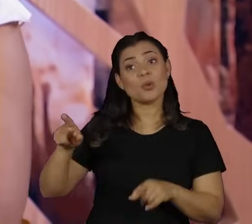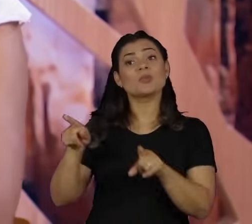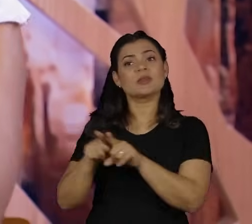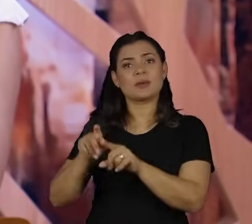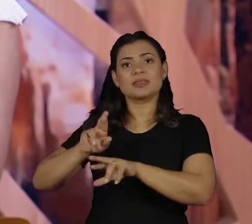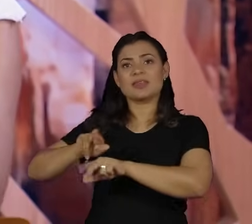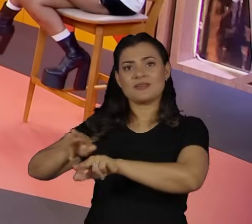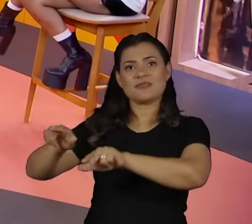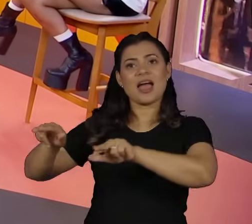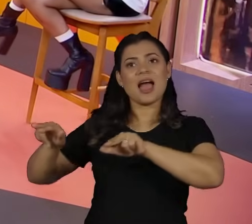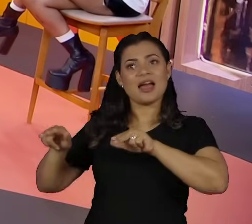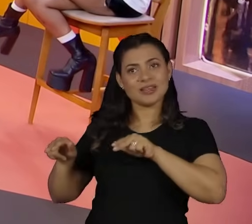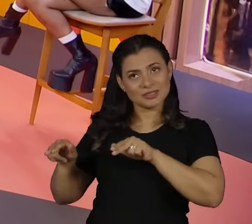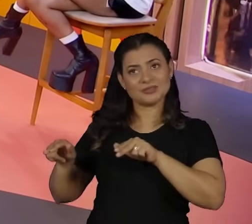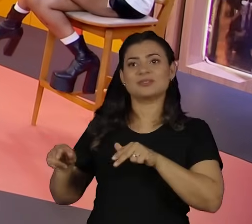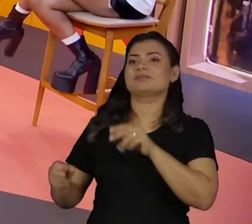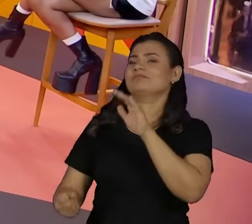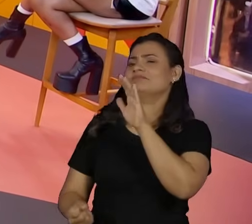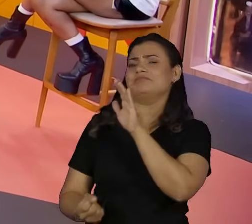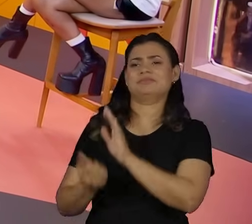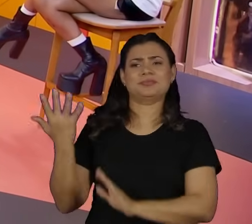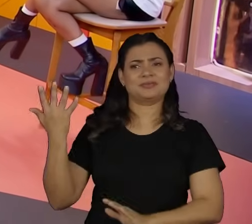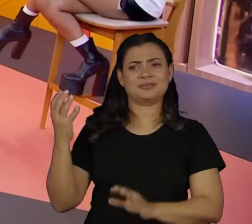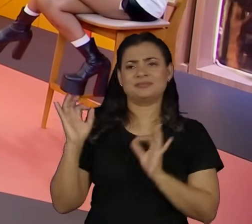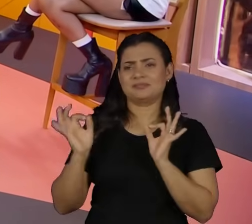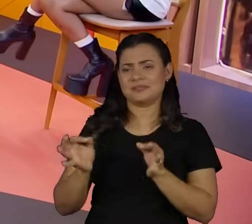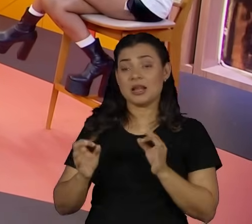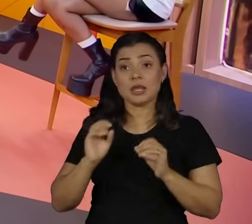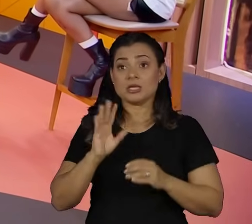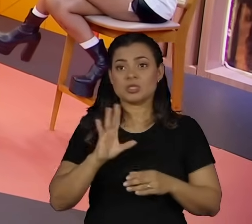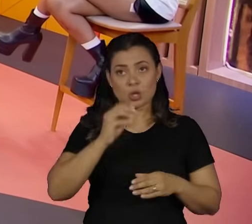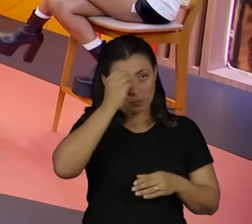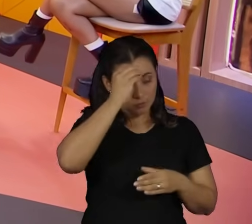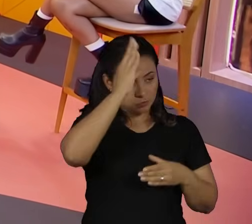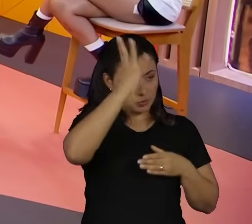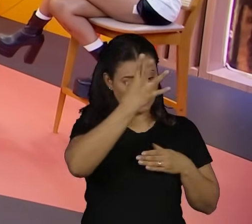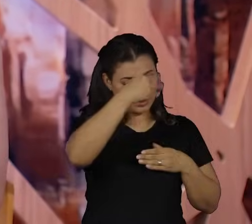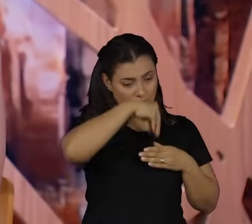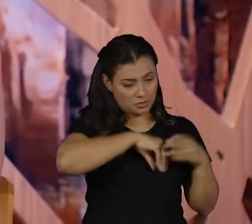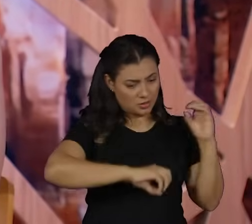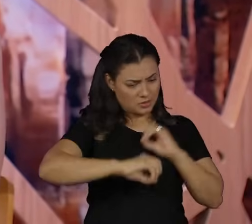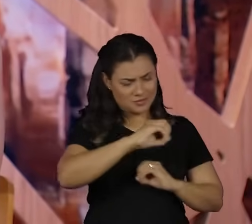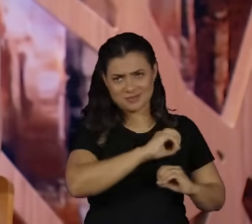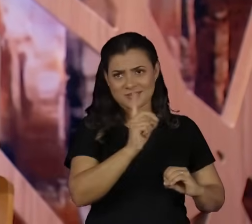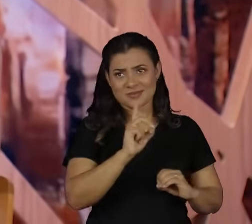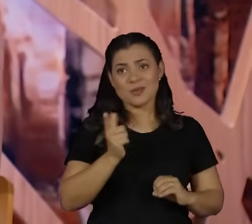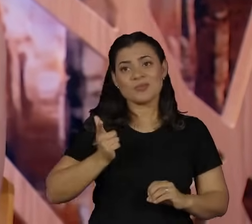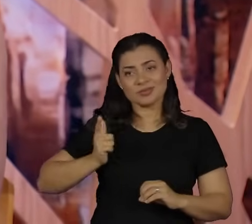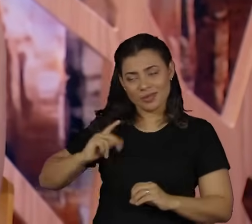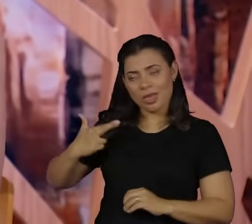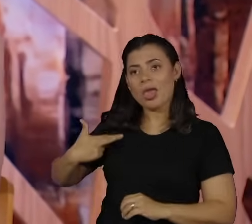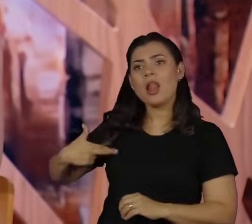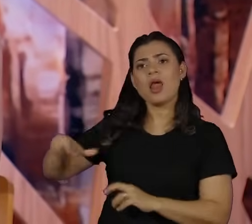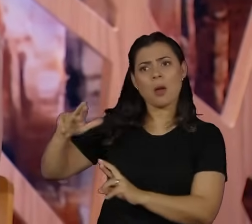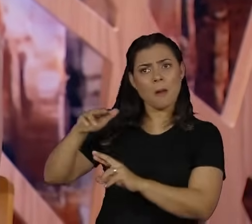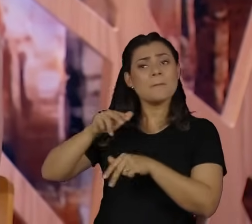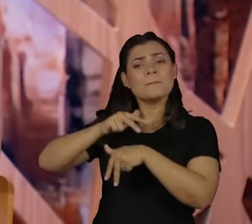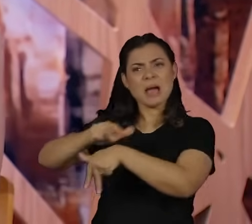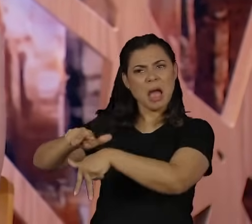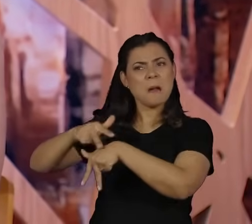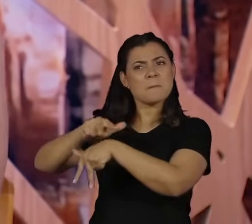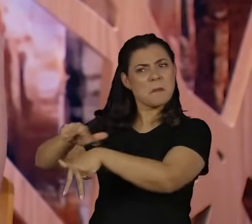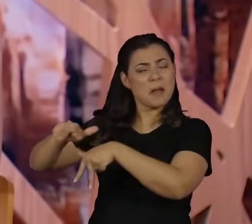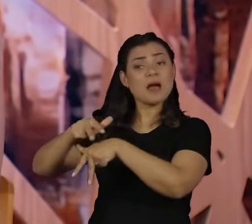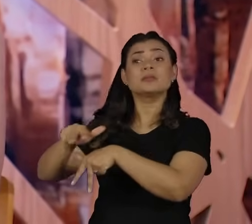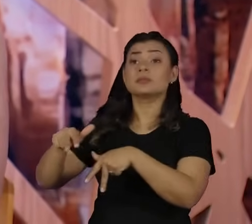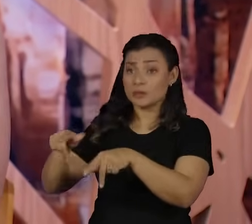exemplos terríveis. Temos. Né, de como que o poder da religião é manipulativo,